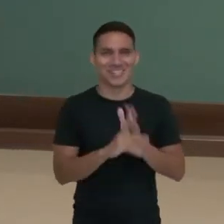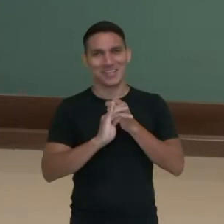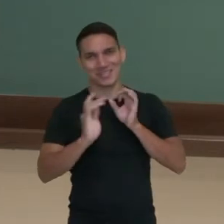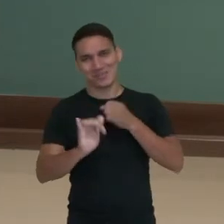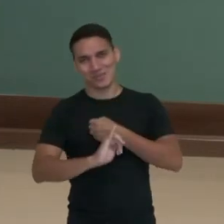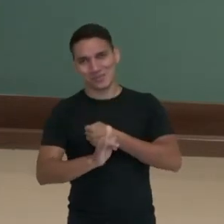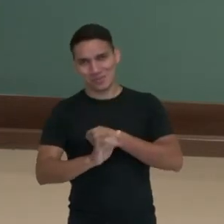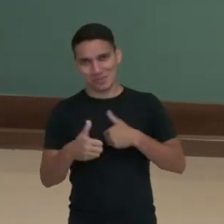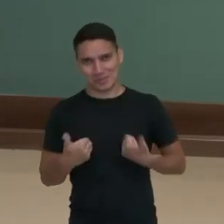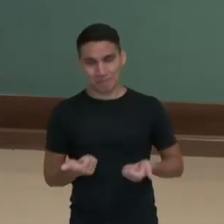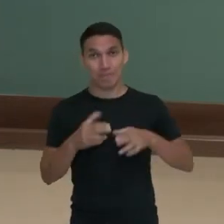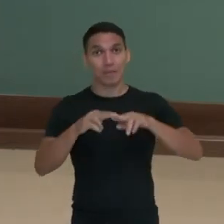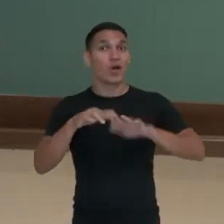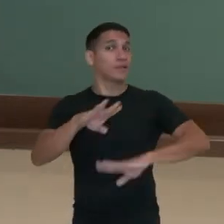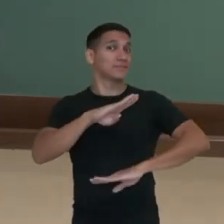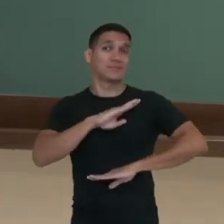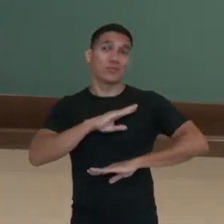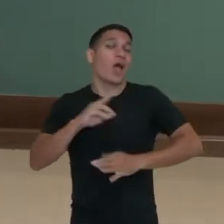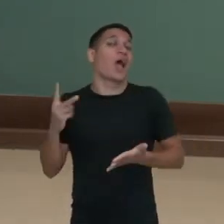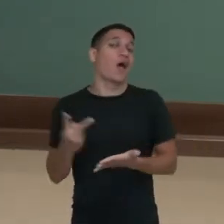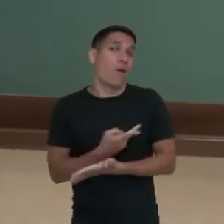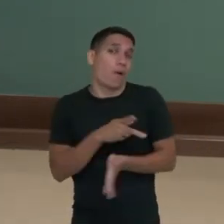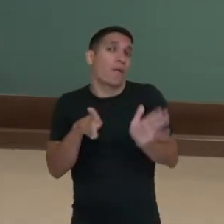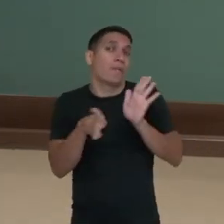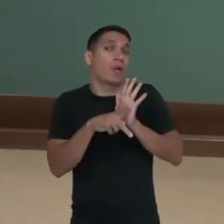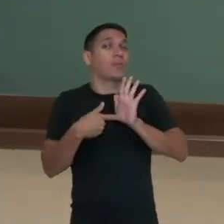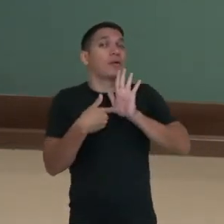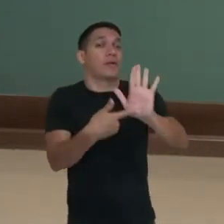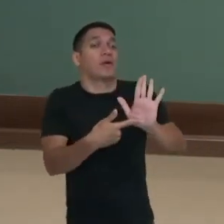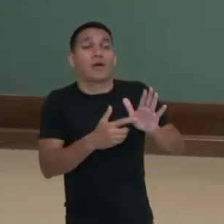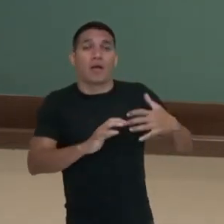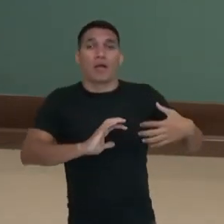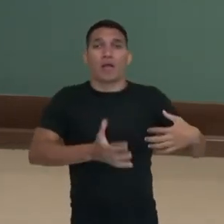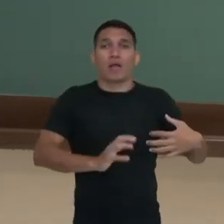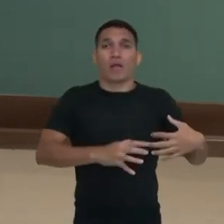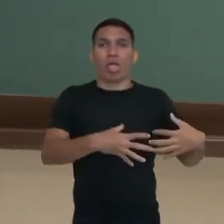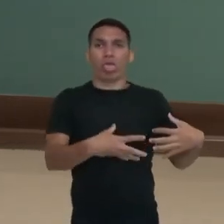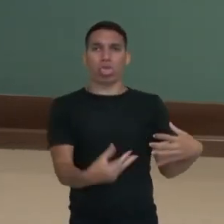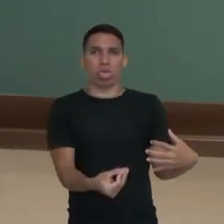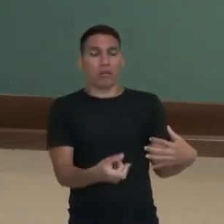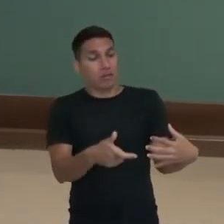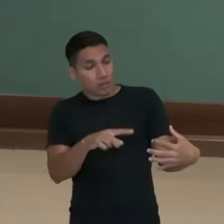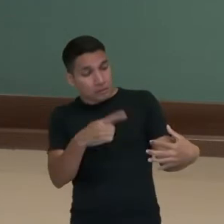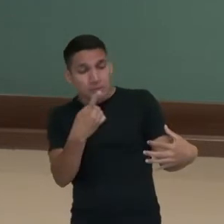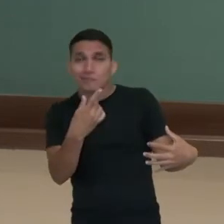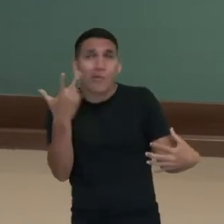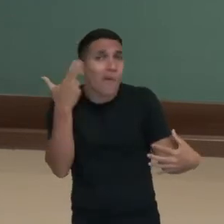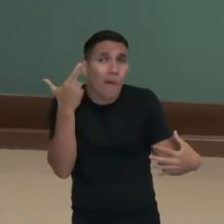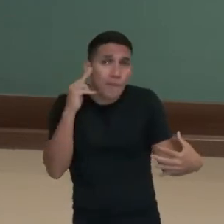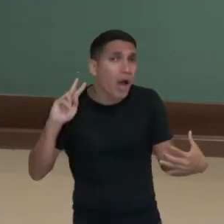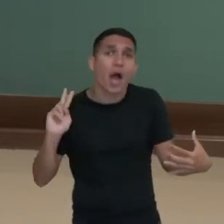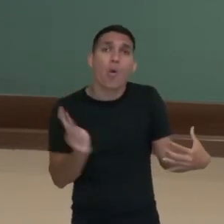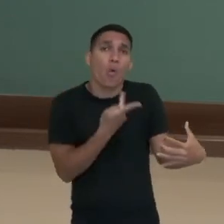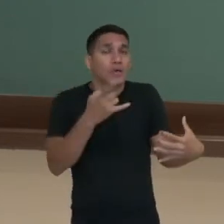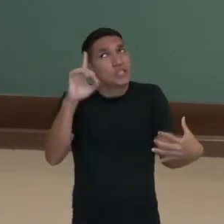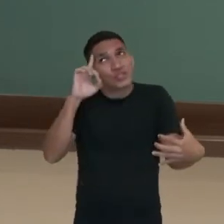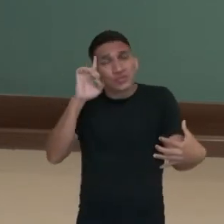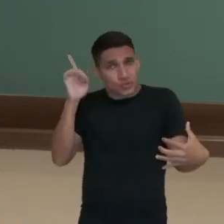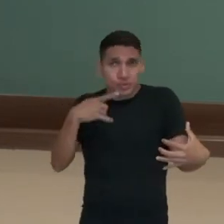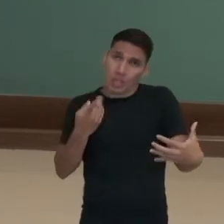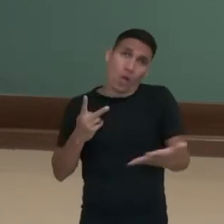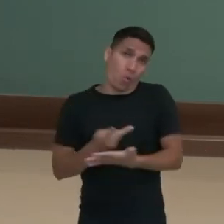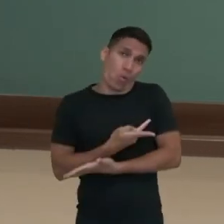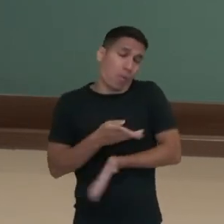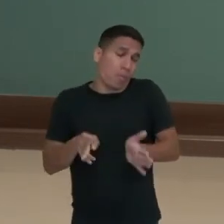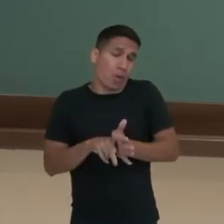certo? Então, são situações. Furar o pneu é uma situação aí muito normal, né, do nosso dia a dia, faz parte